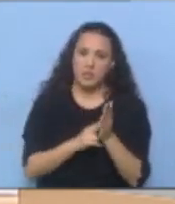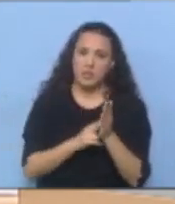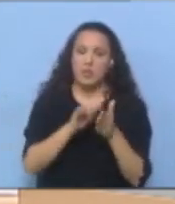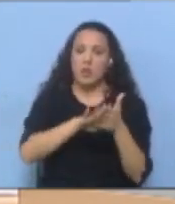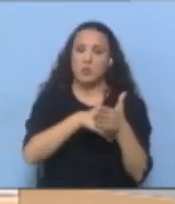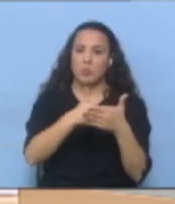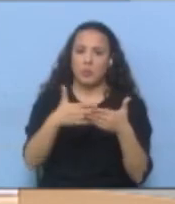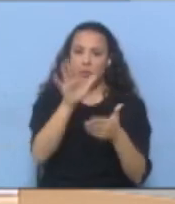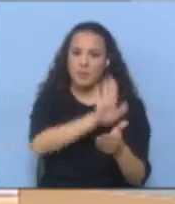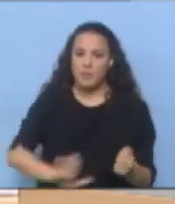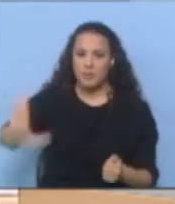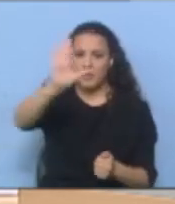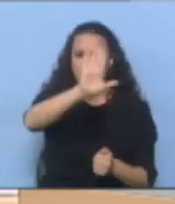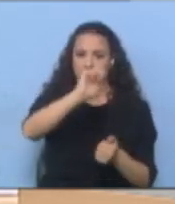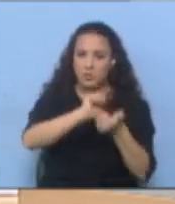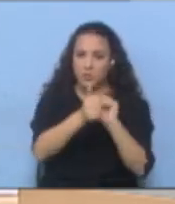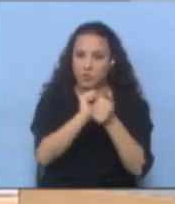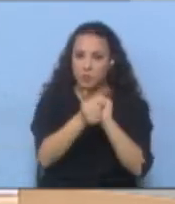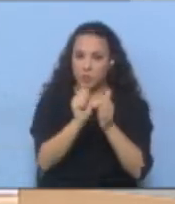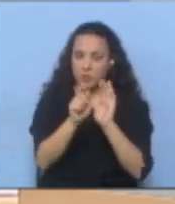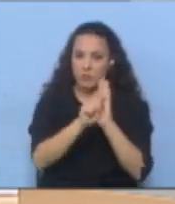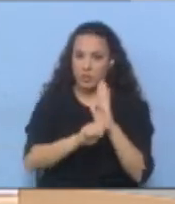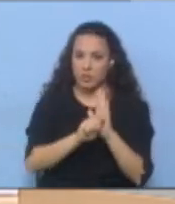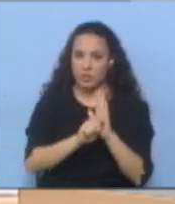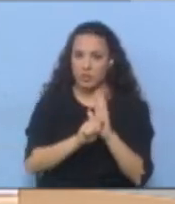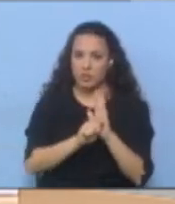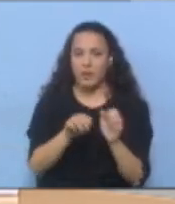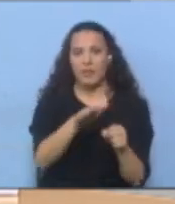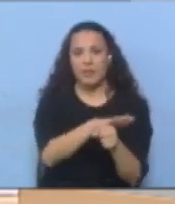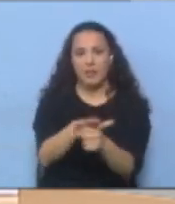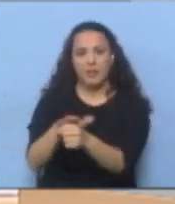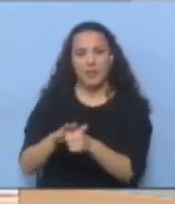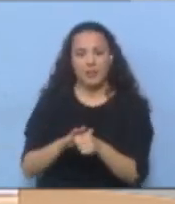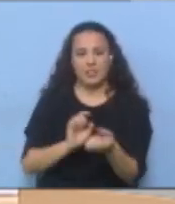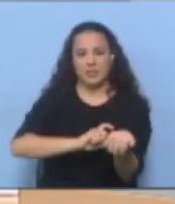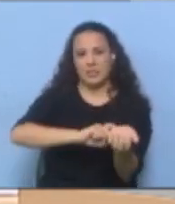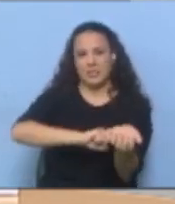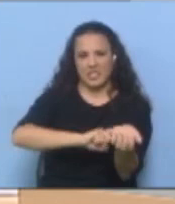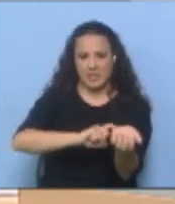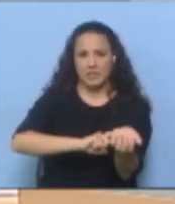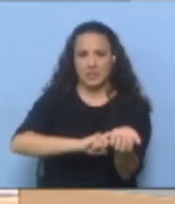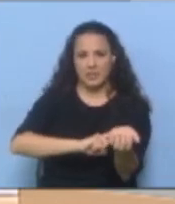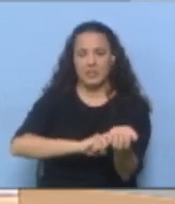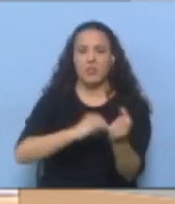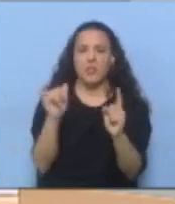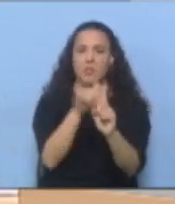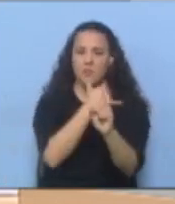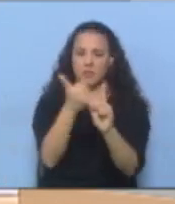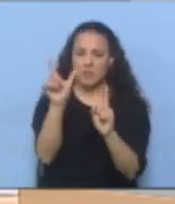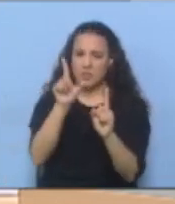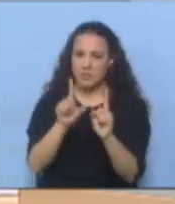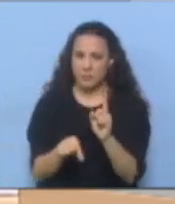Desporto. E neste momento, falando também dos casos de racismo que se vêem, de casos sobretudo de violência, porque acredito que